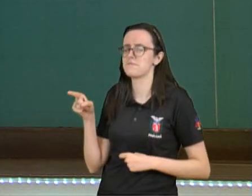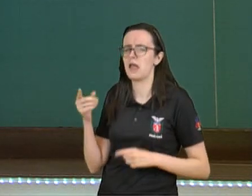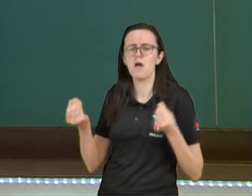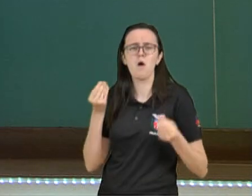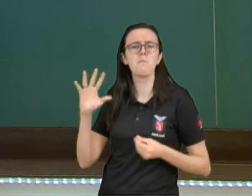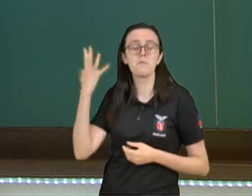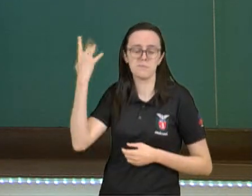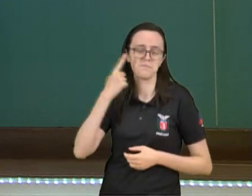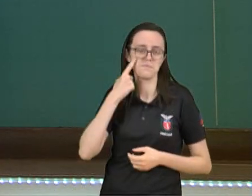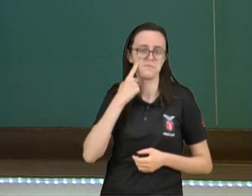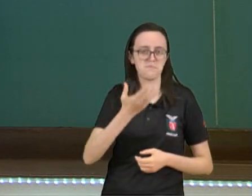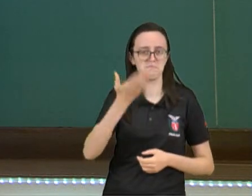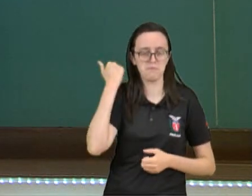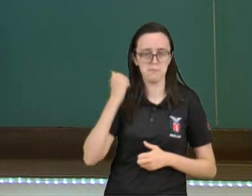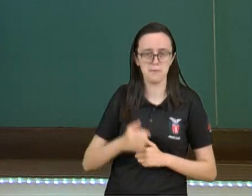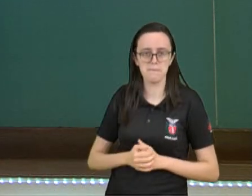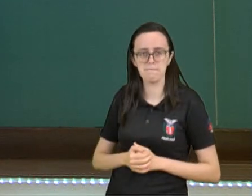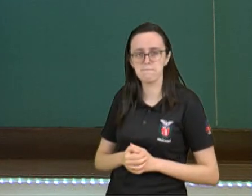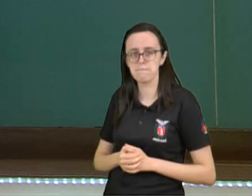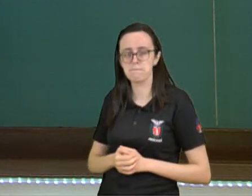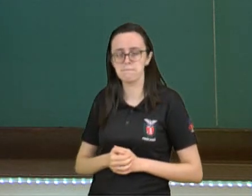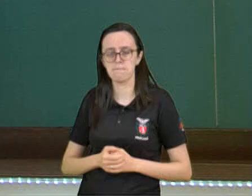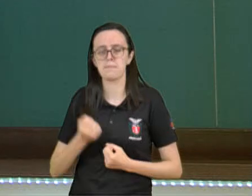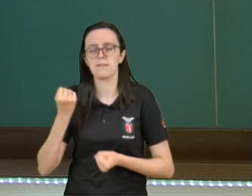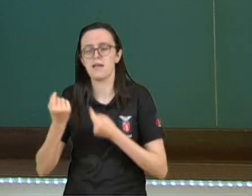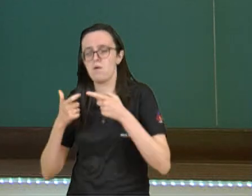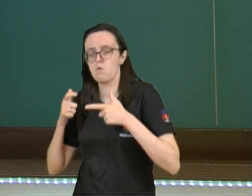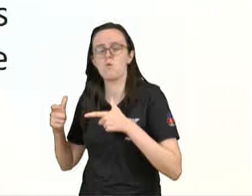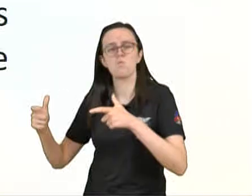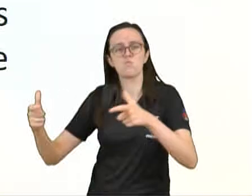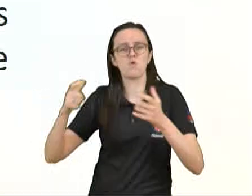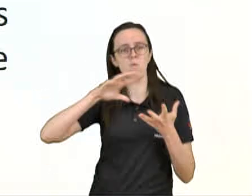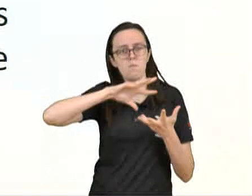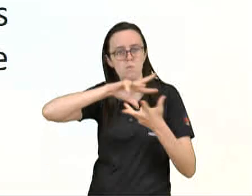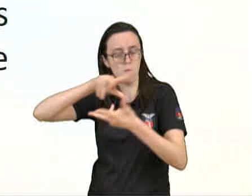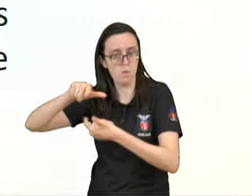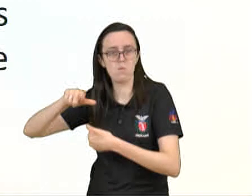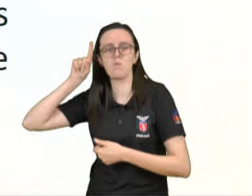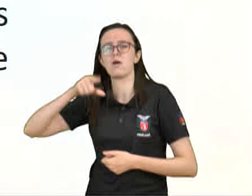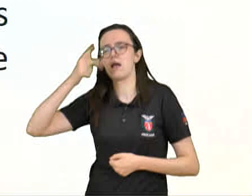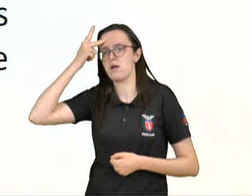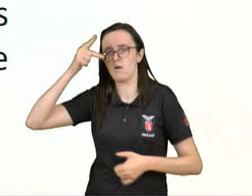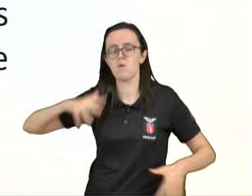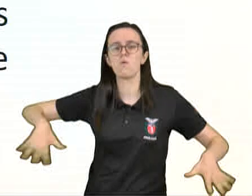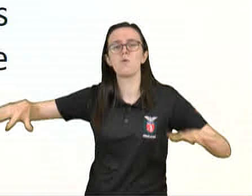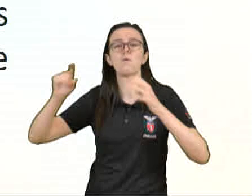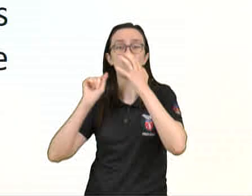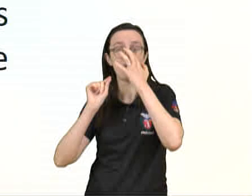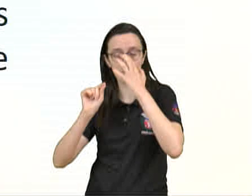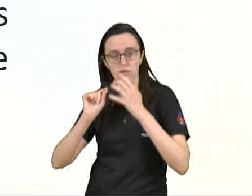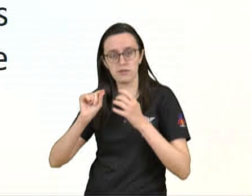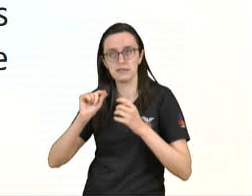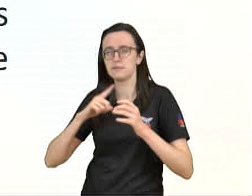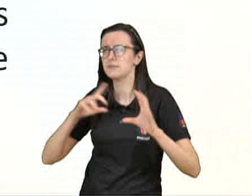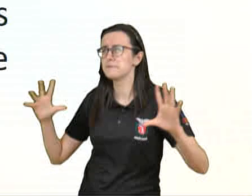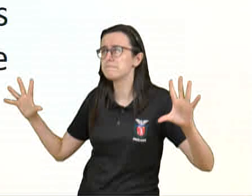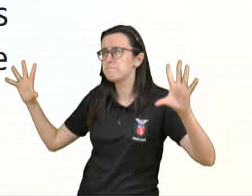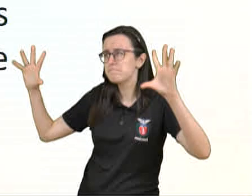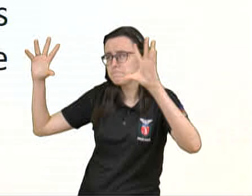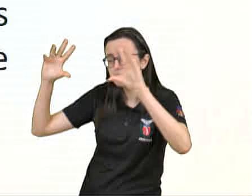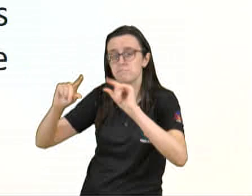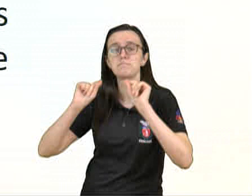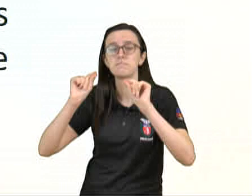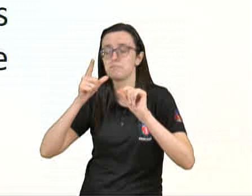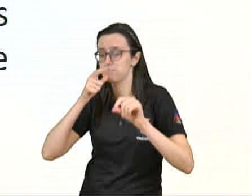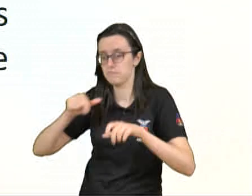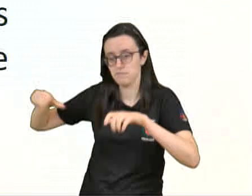isso ocorre? Em alguns lugares do mundo tem se tornado comum, quando anoitece, que o